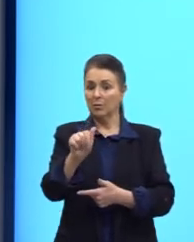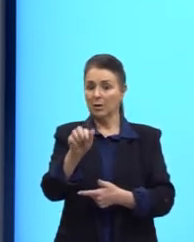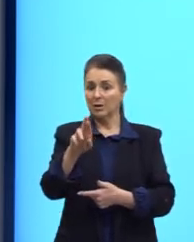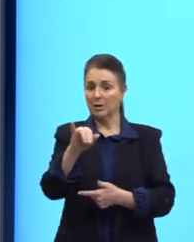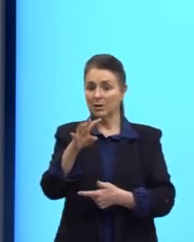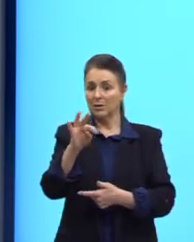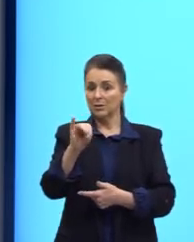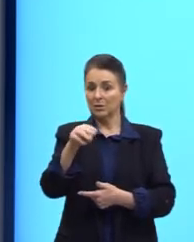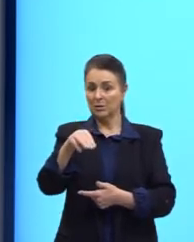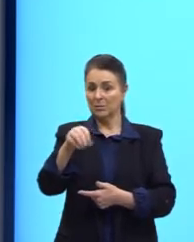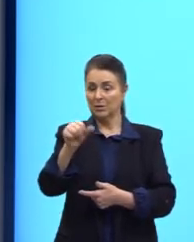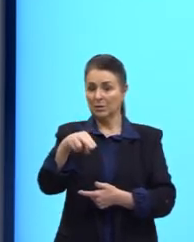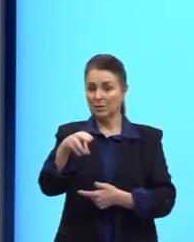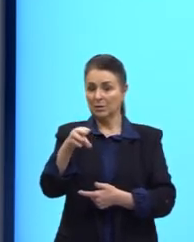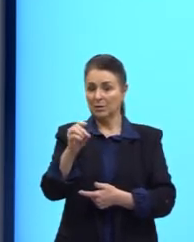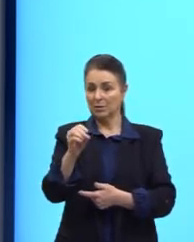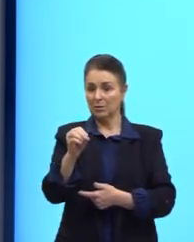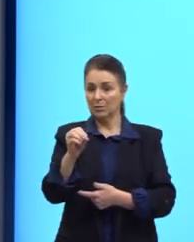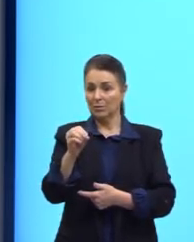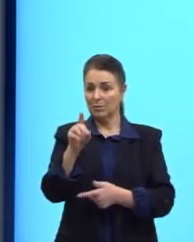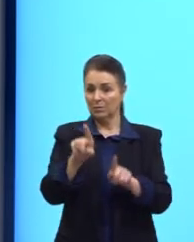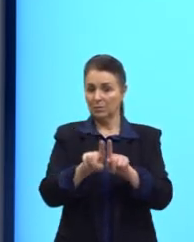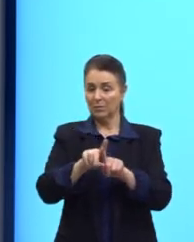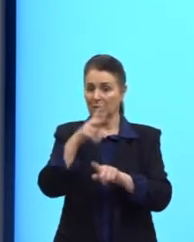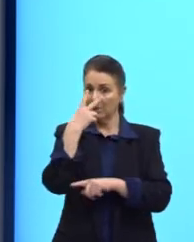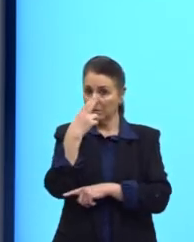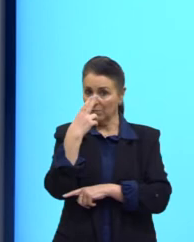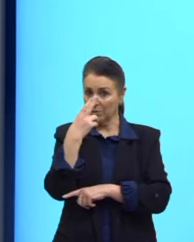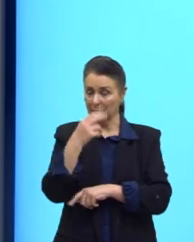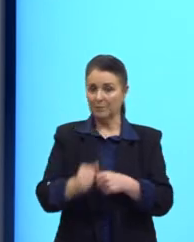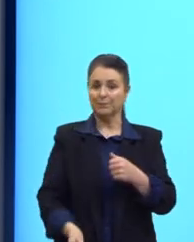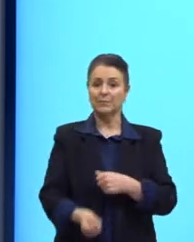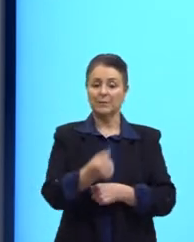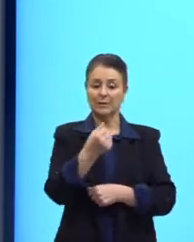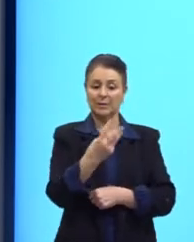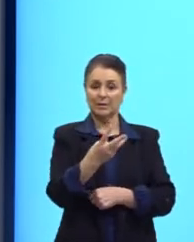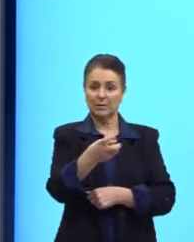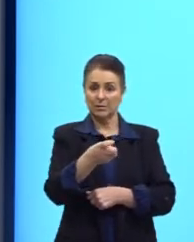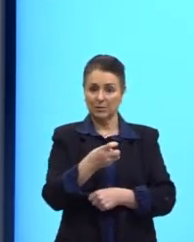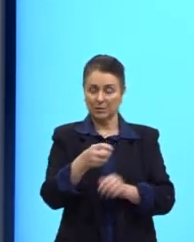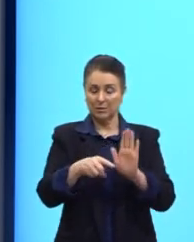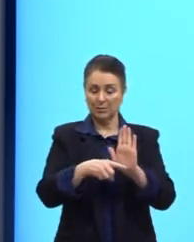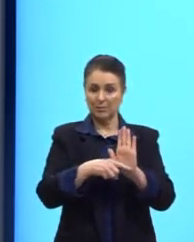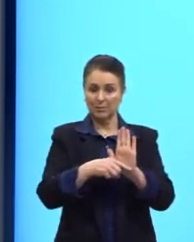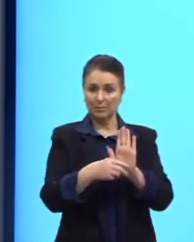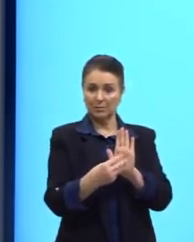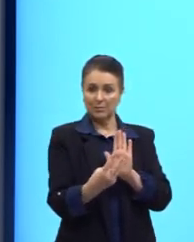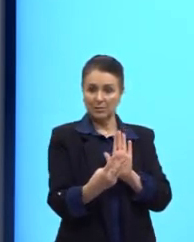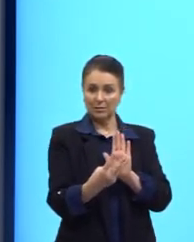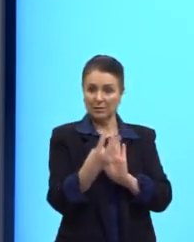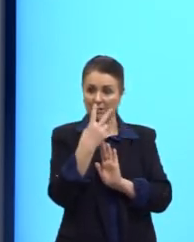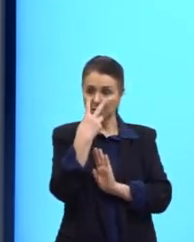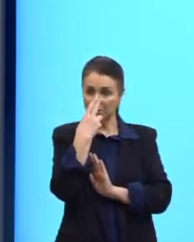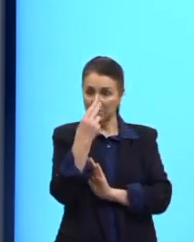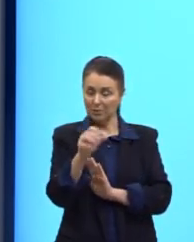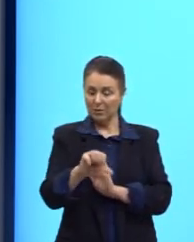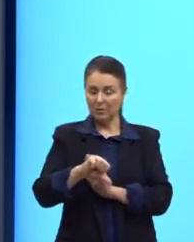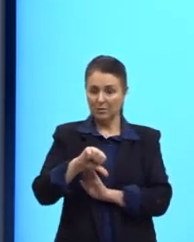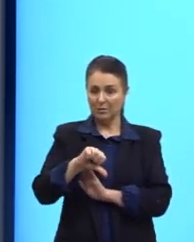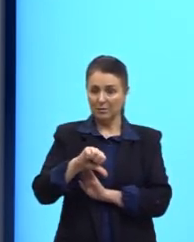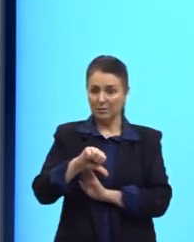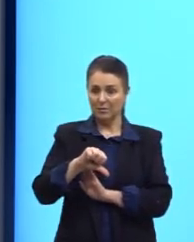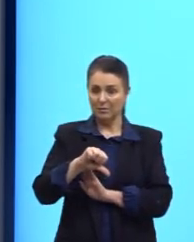são iguais então nós teremos que 3x - 3 = 9